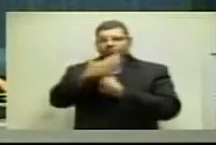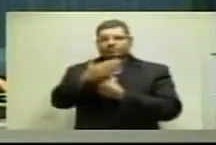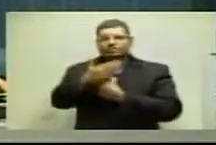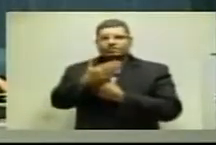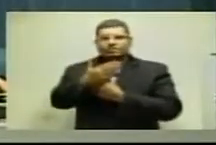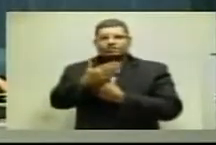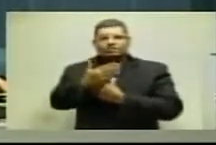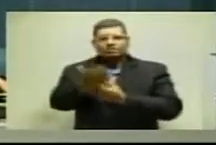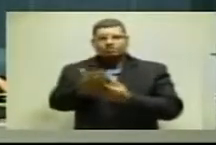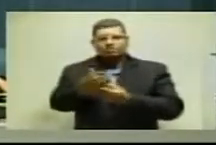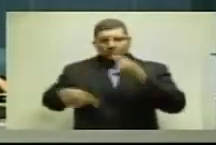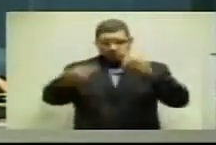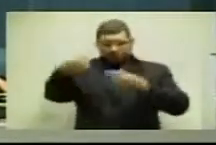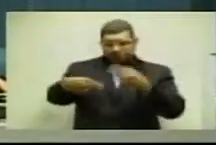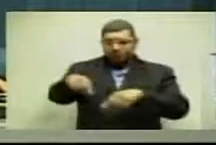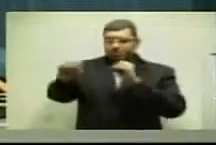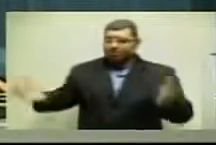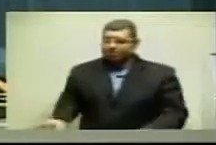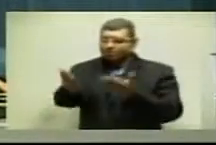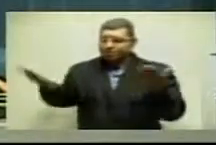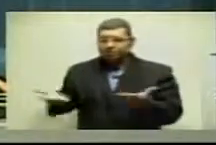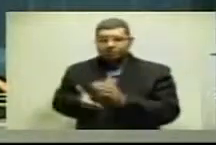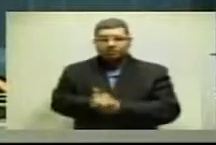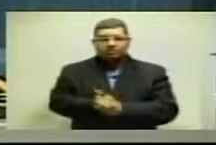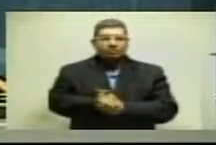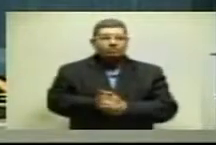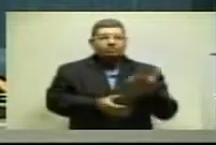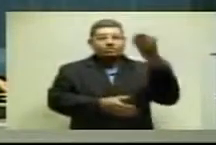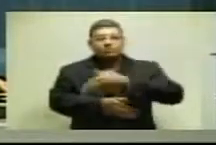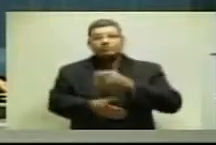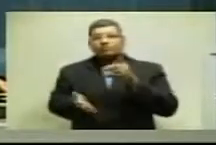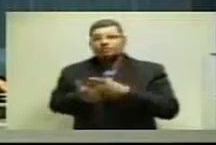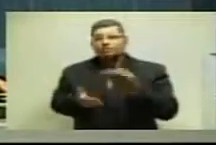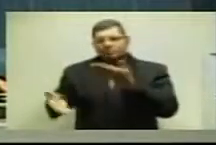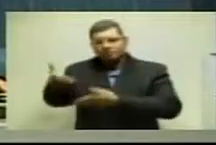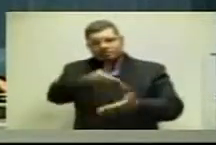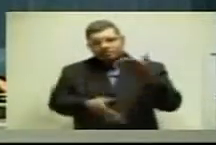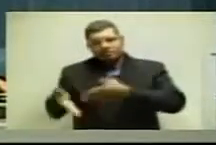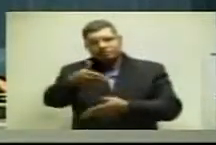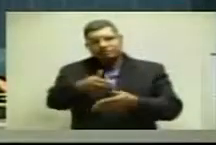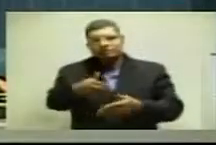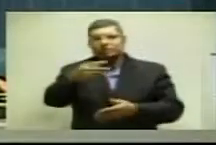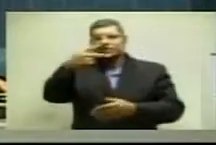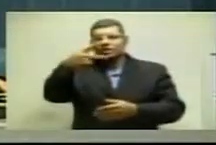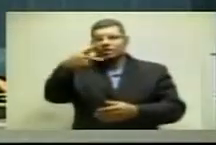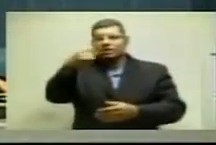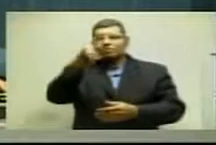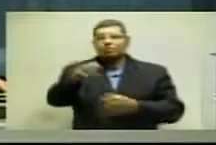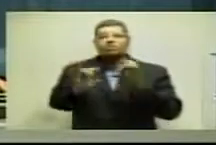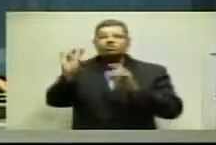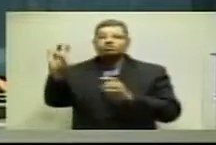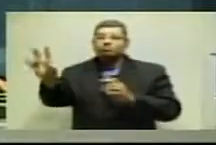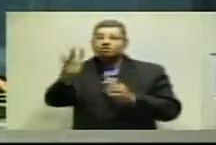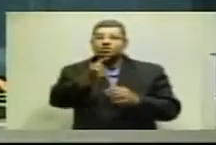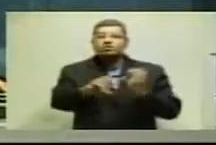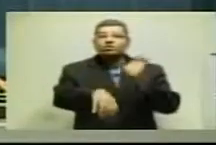defendendo que a política de incentivo fiscal passe a ser vinculada ao PIB de cada um dos